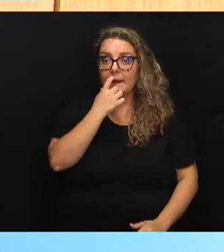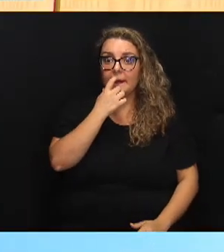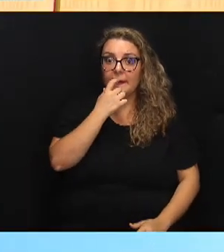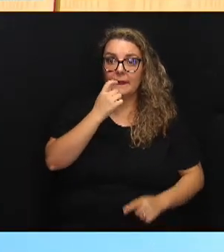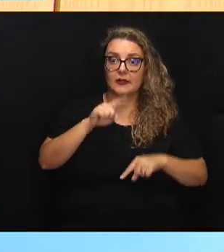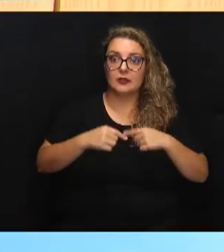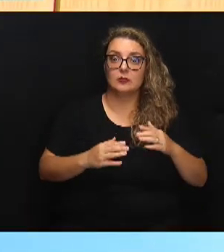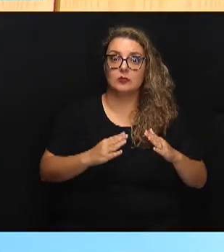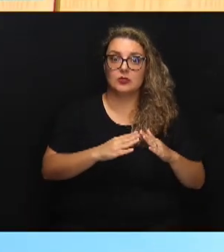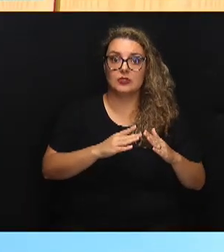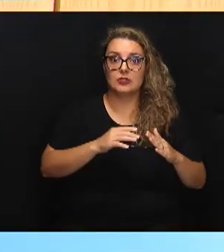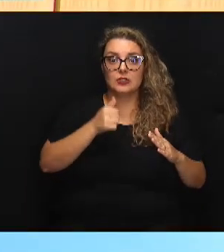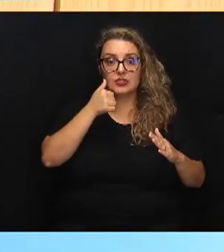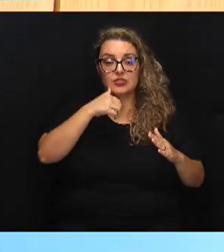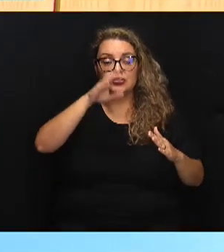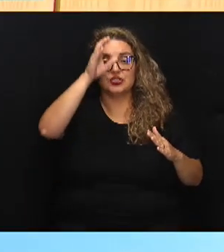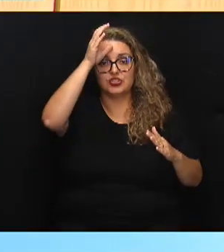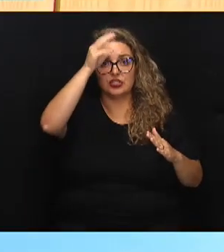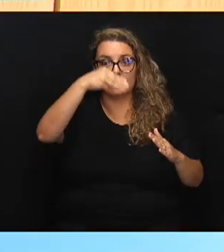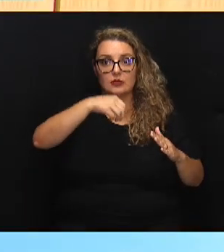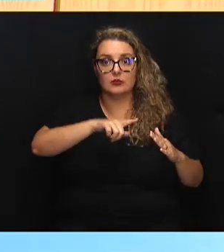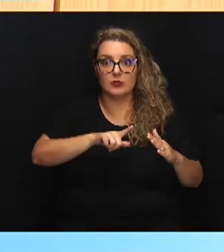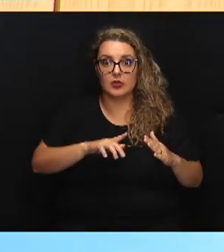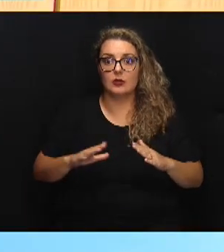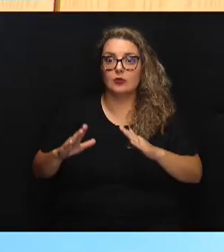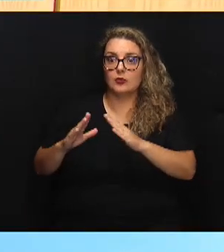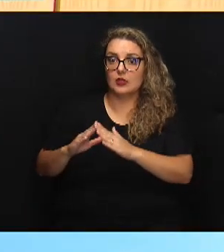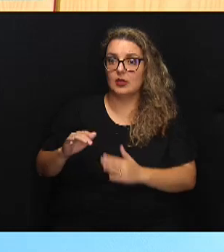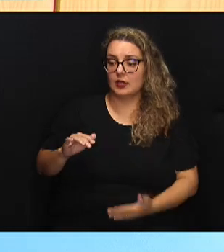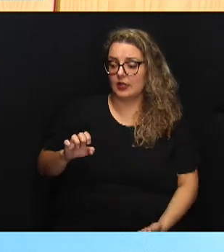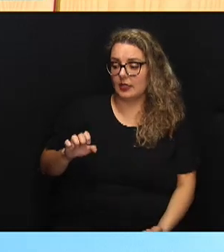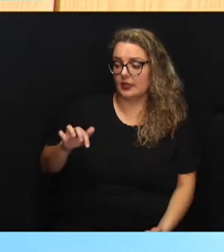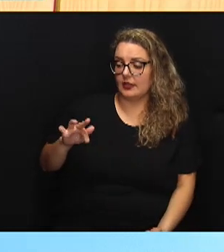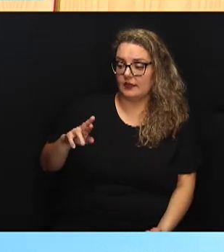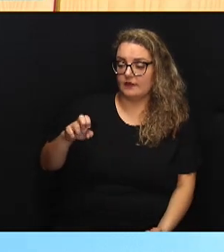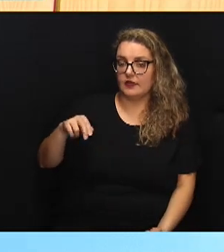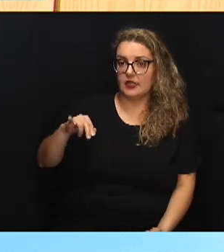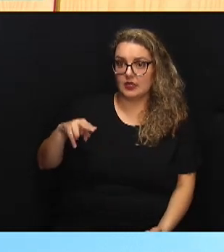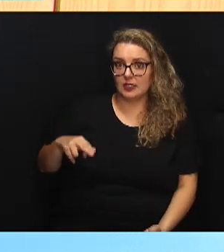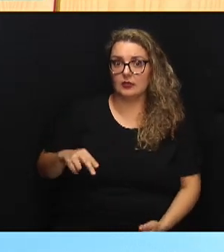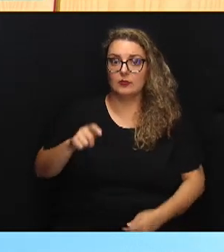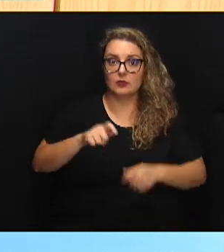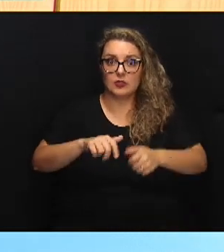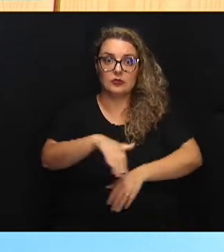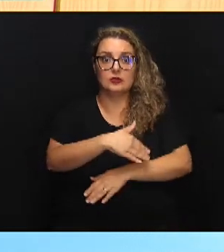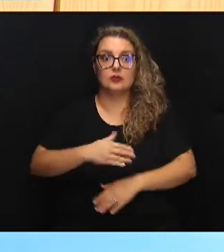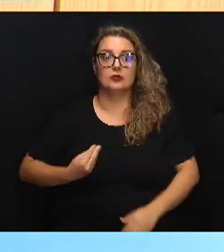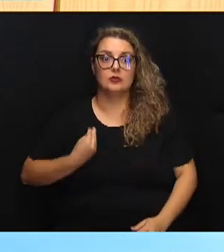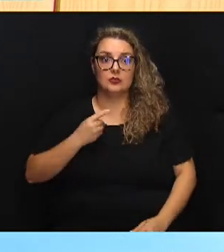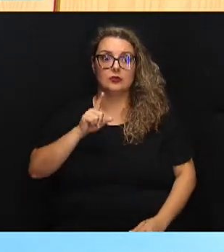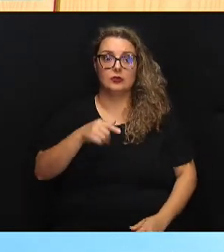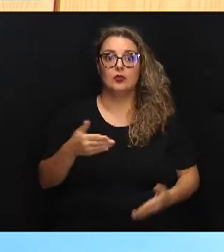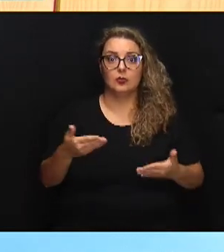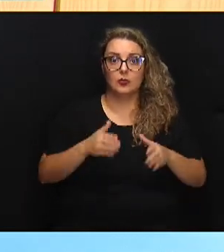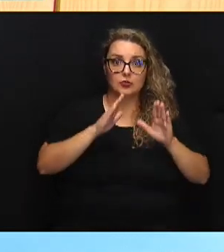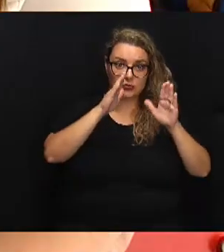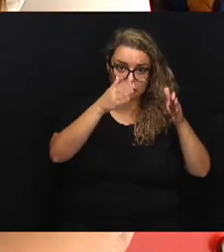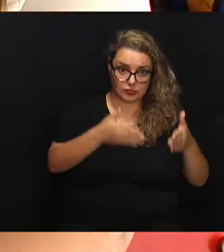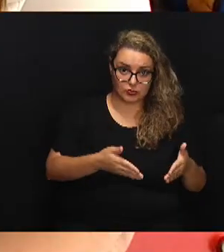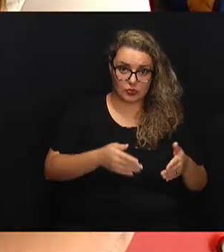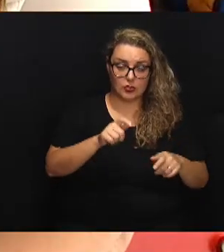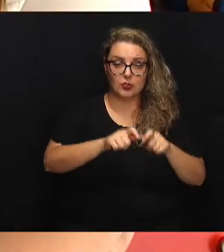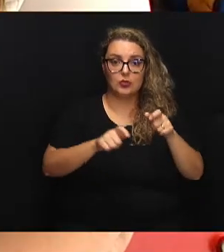que nós temos, e a Casa de Passagem Efraim, com pessoas em situação de rua. Então esses são hoje o foco é